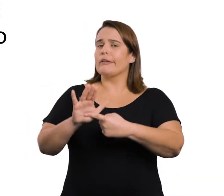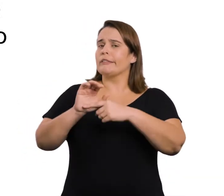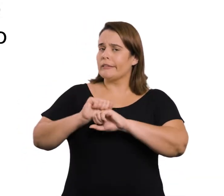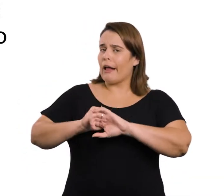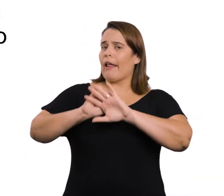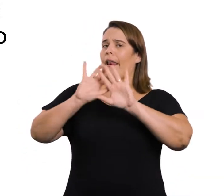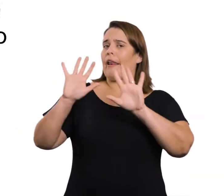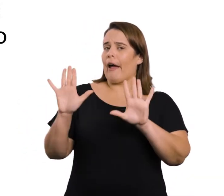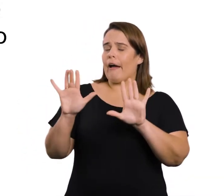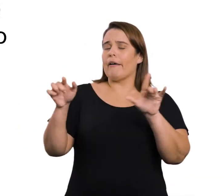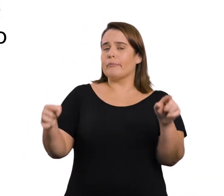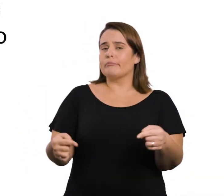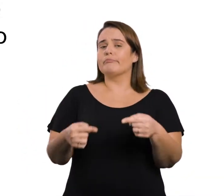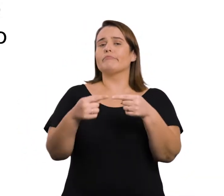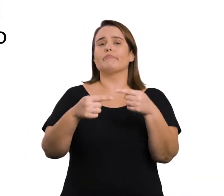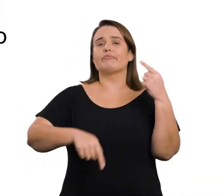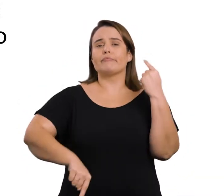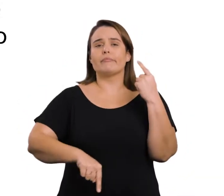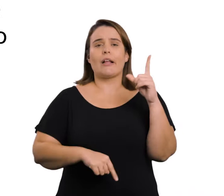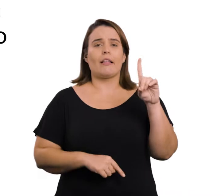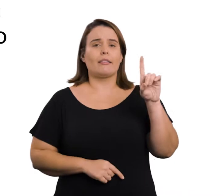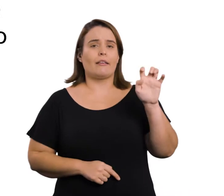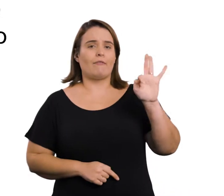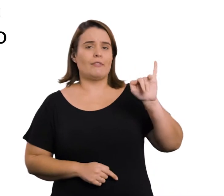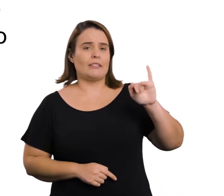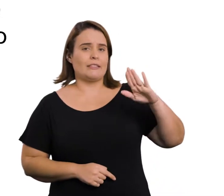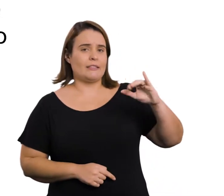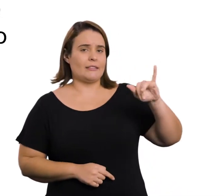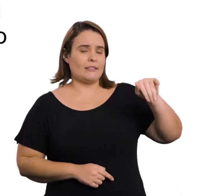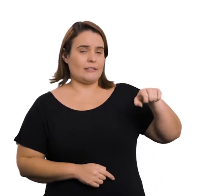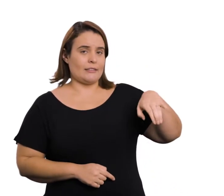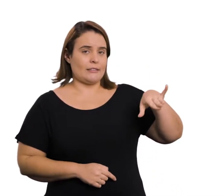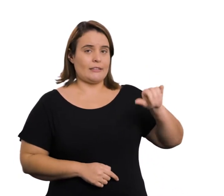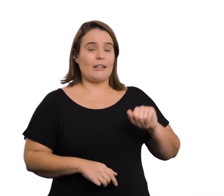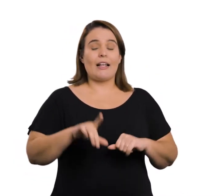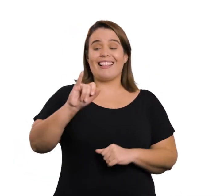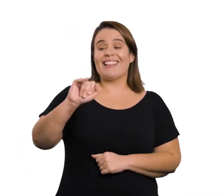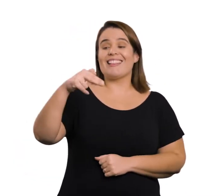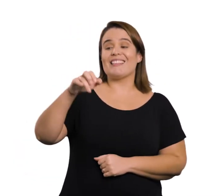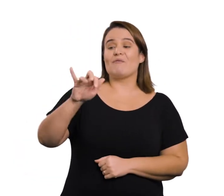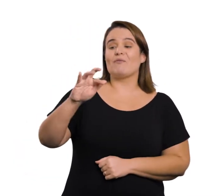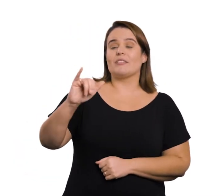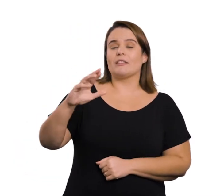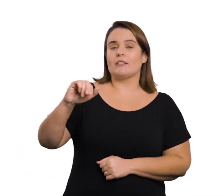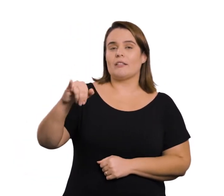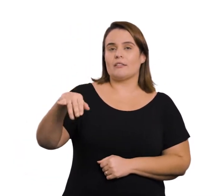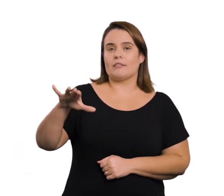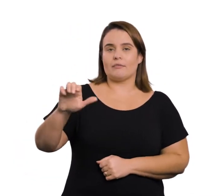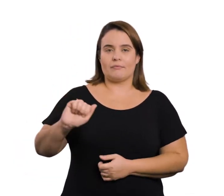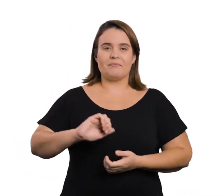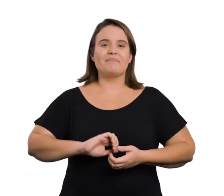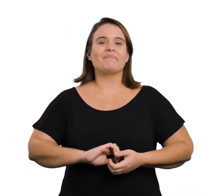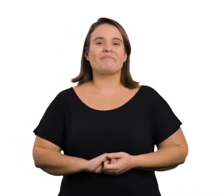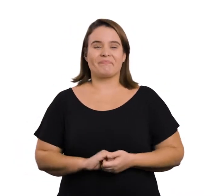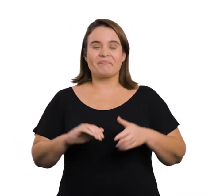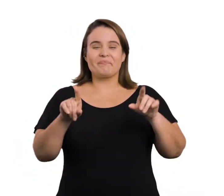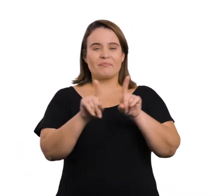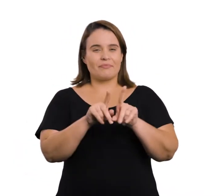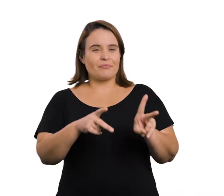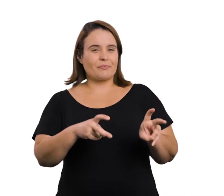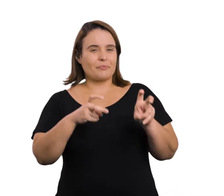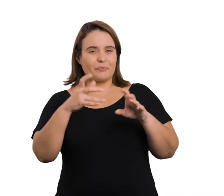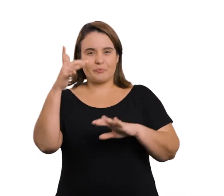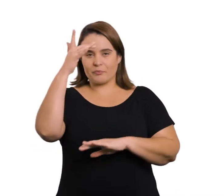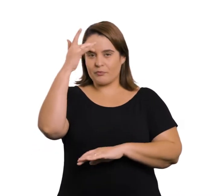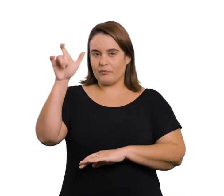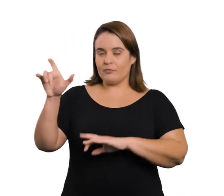associação equivocada entre deficiência e ineficiência. Outro equívoco comum, observado em abordagens